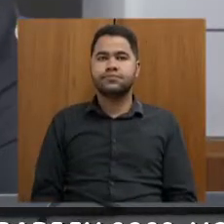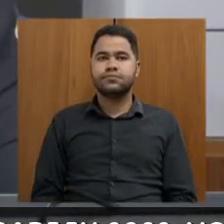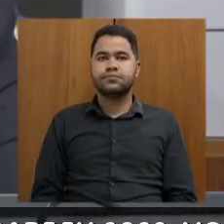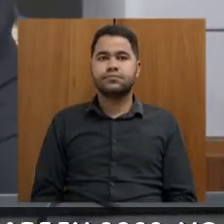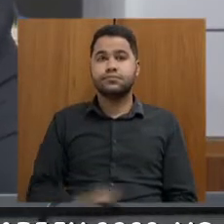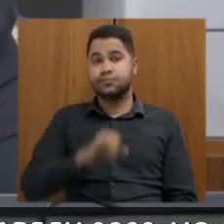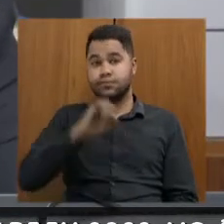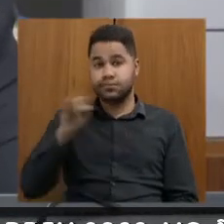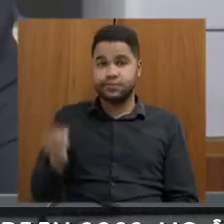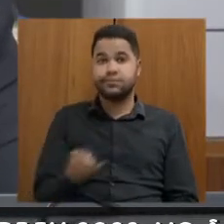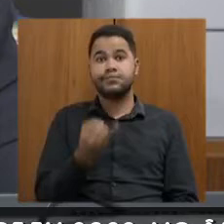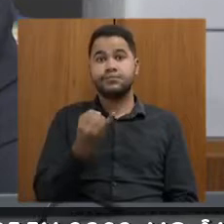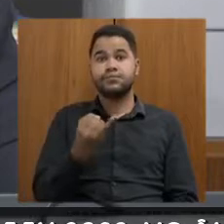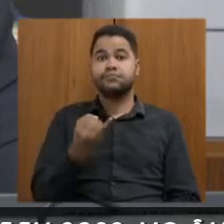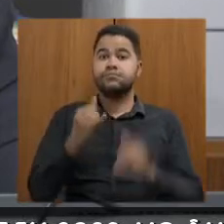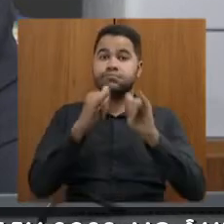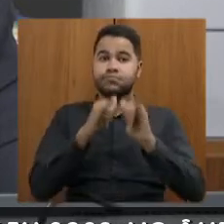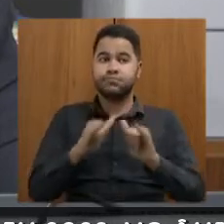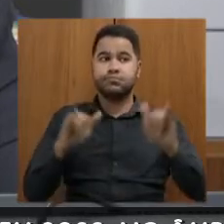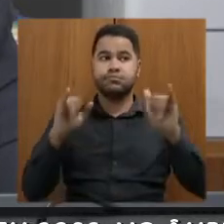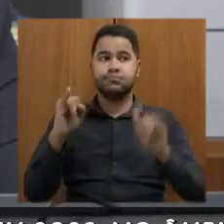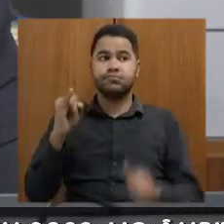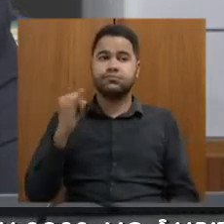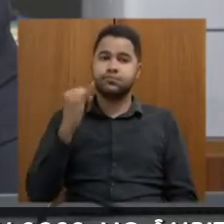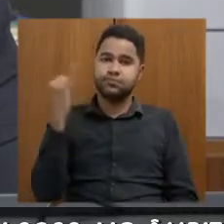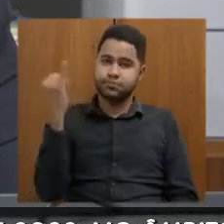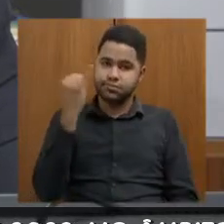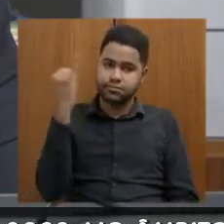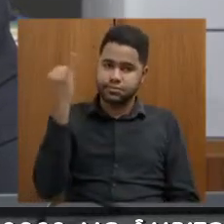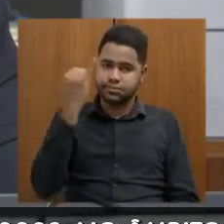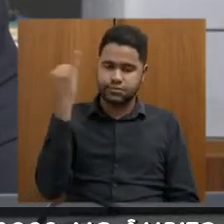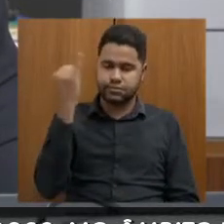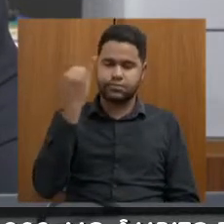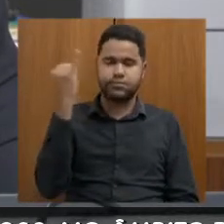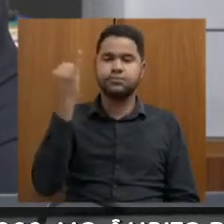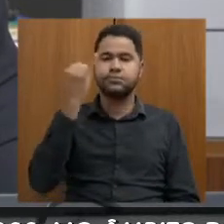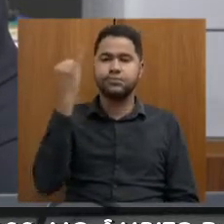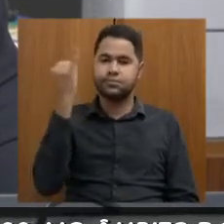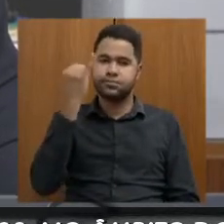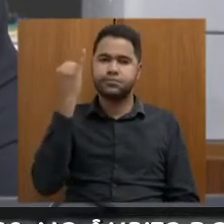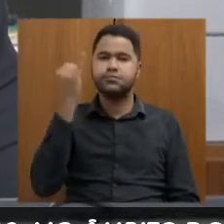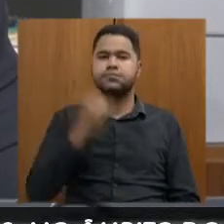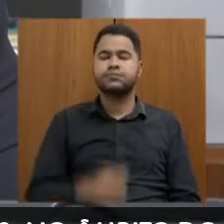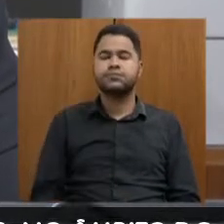aproveito para dizer da importância né desse desse